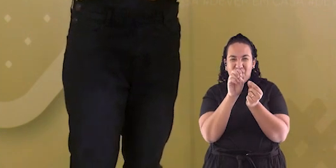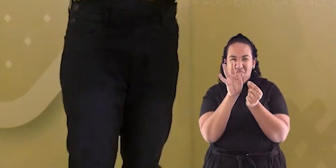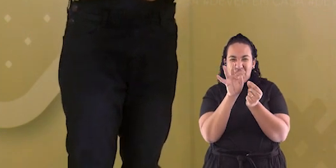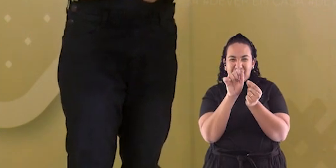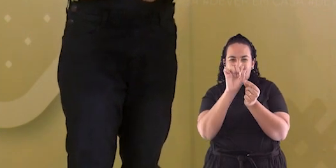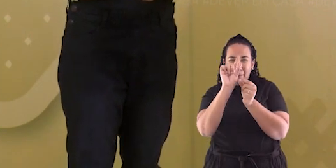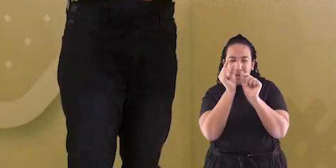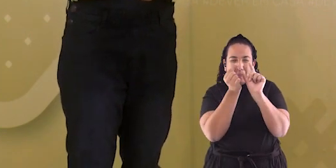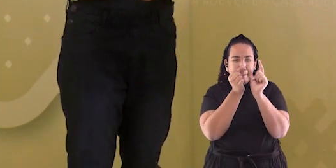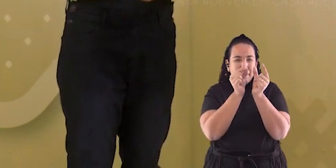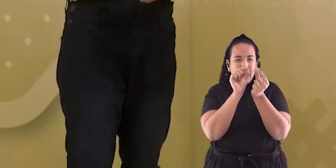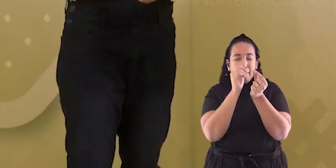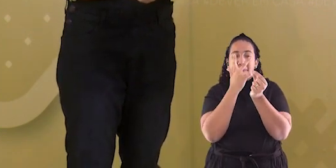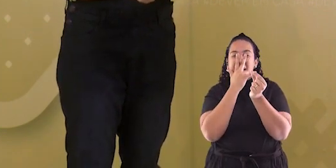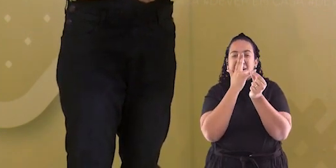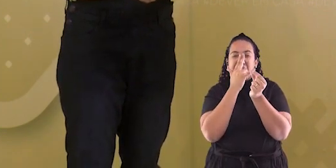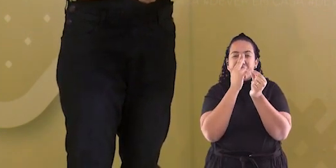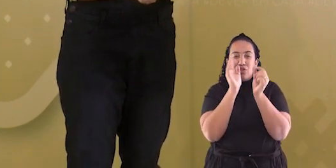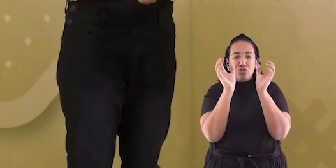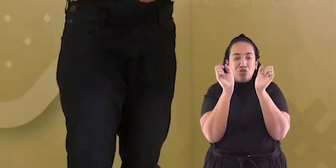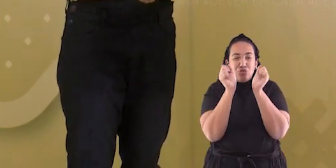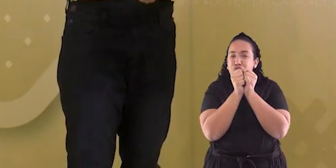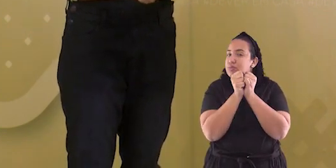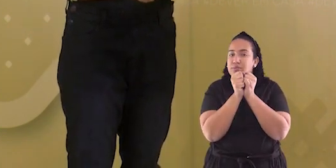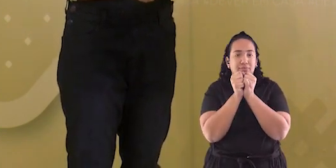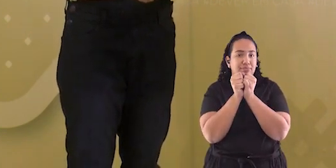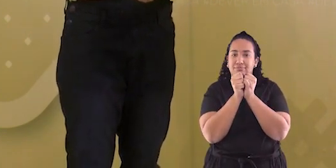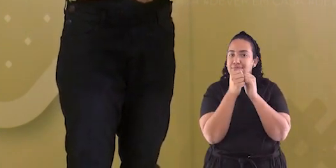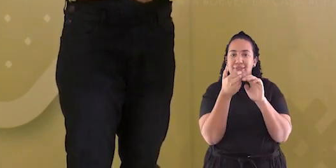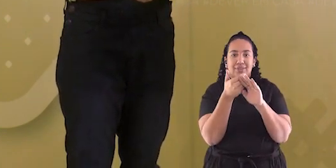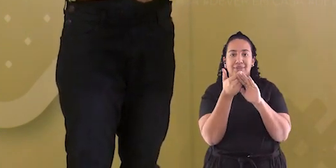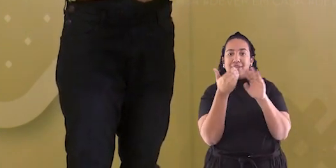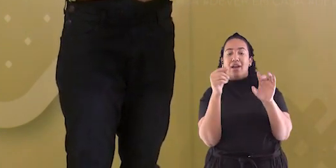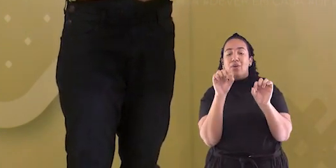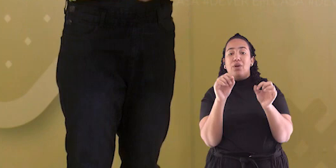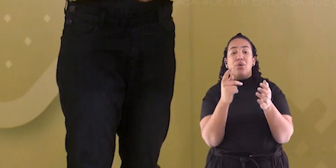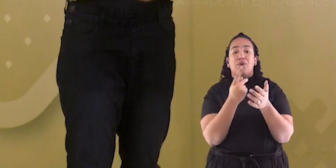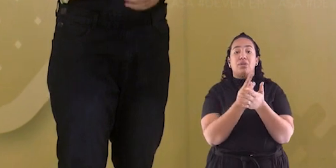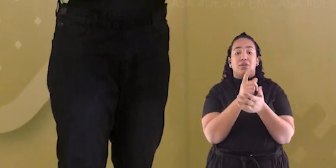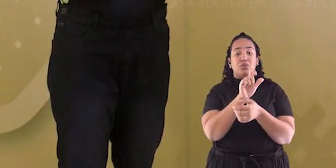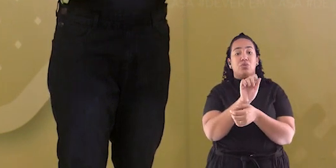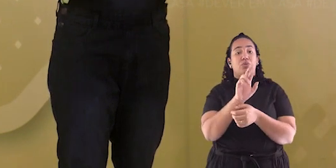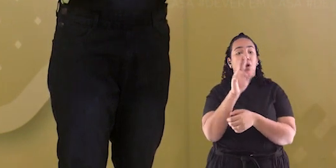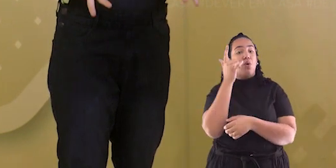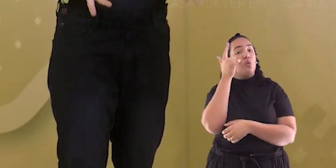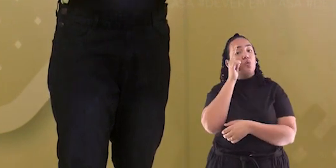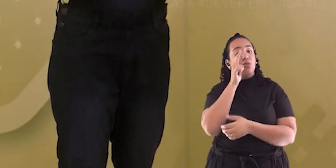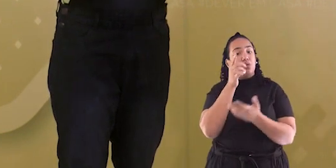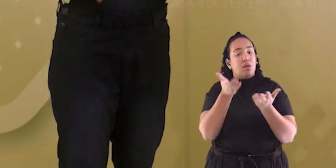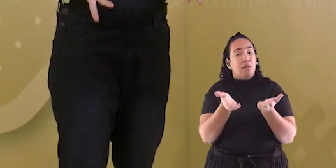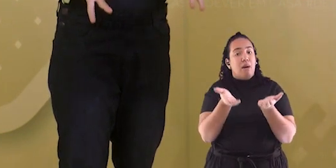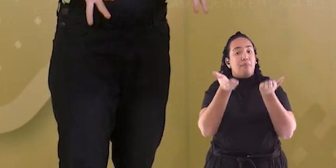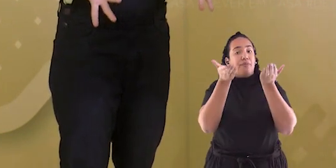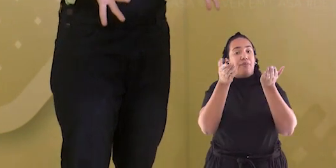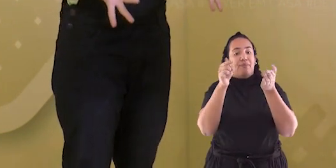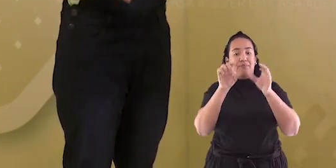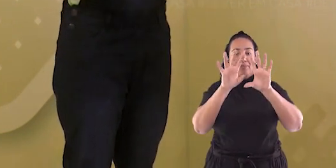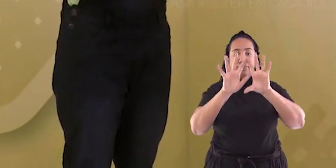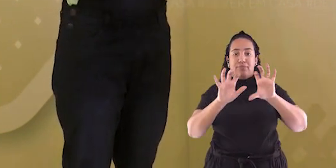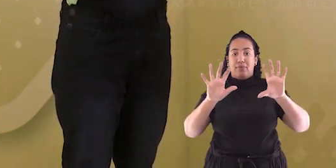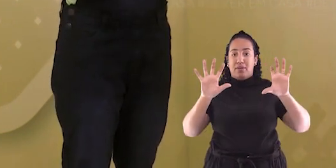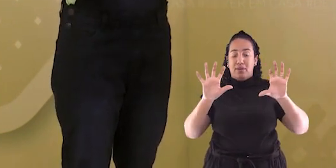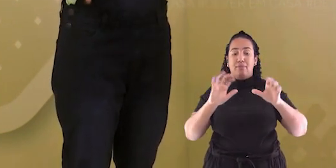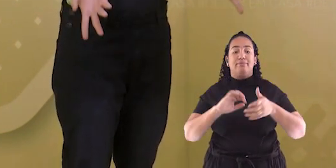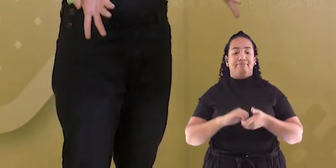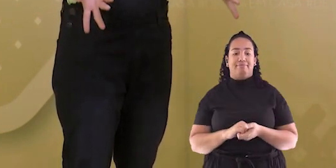elas não estão, de fato. Então elas são muito leves, a ponto do ar conseguir sustentar elas lá em cima. Isso é, claro, até o Sol ter evaporado